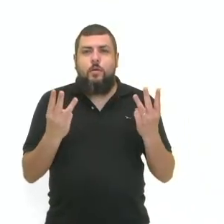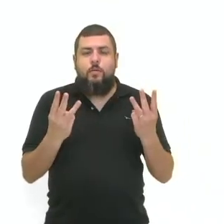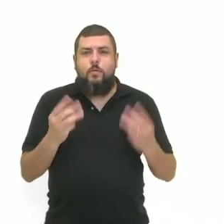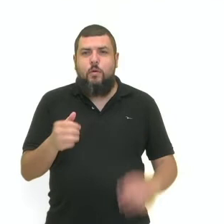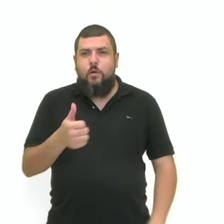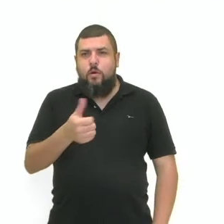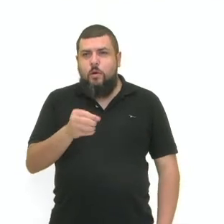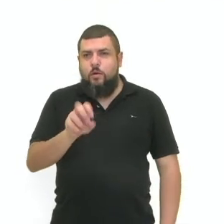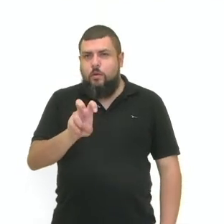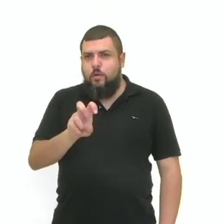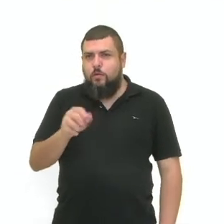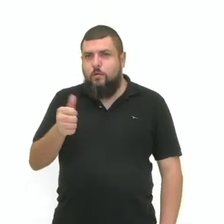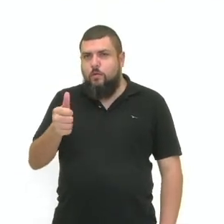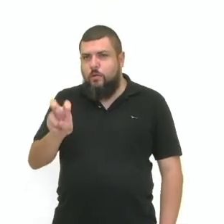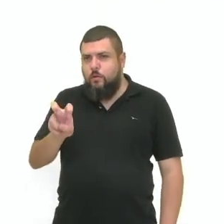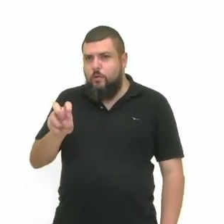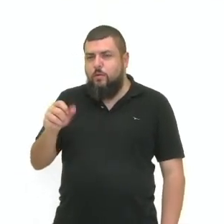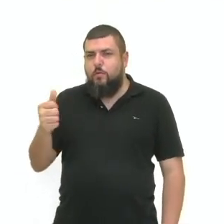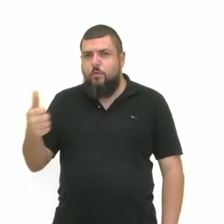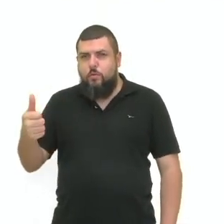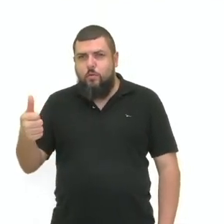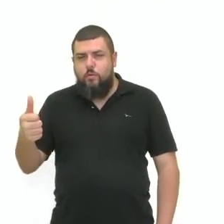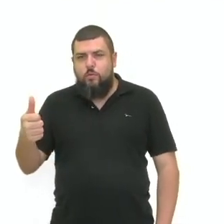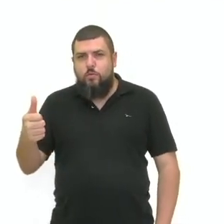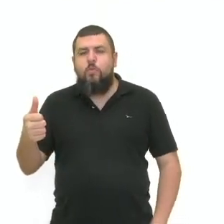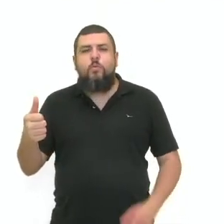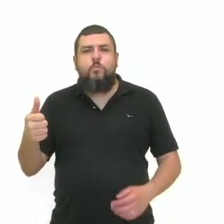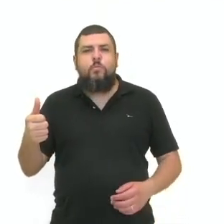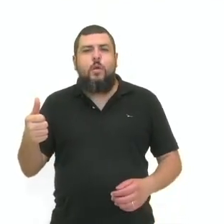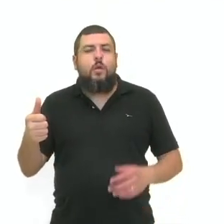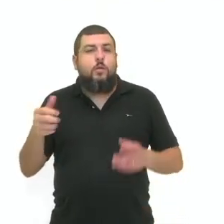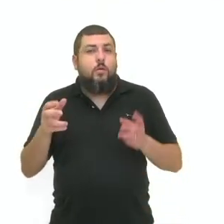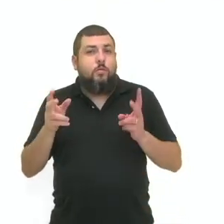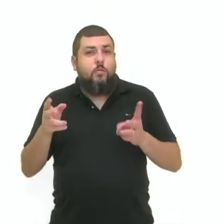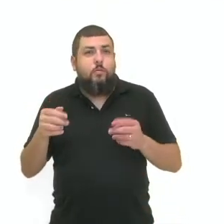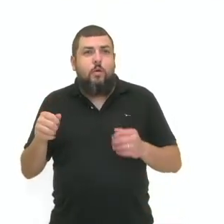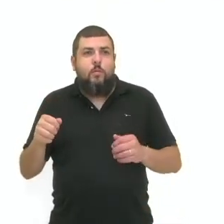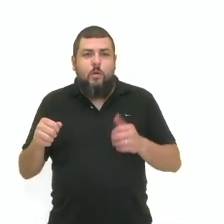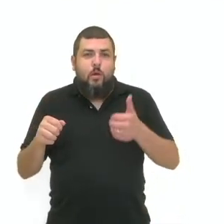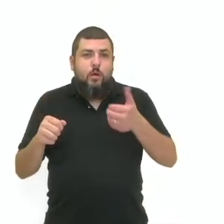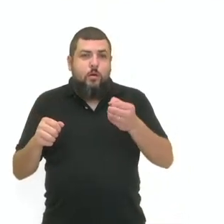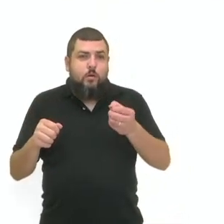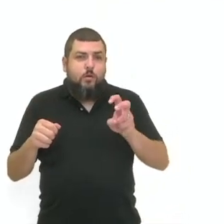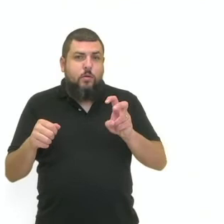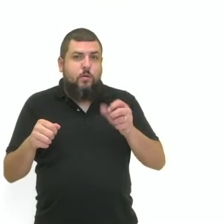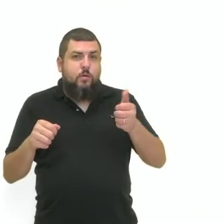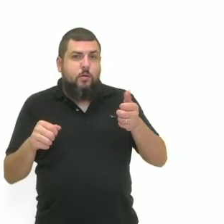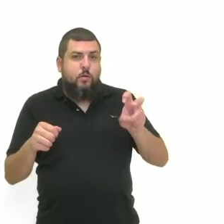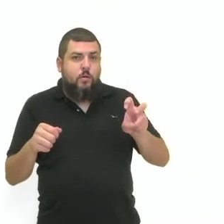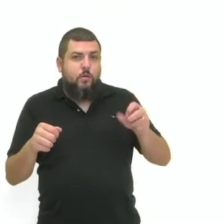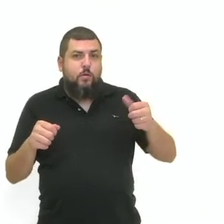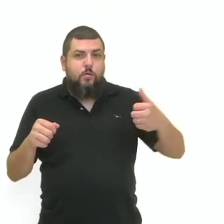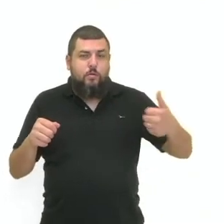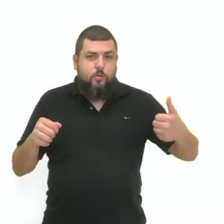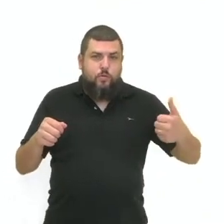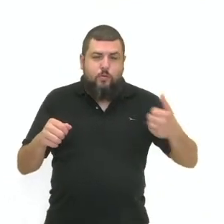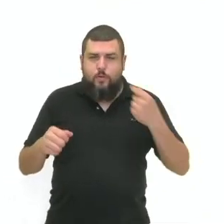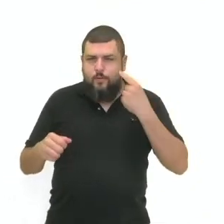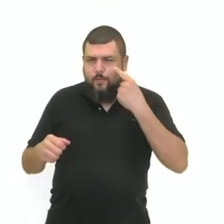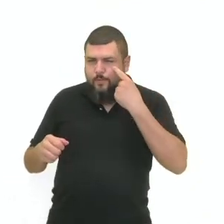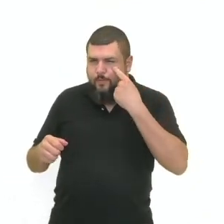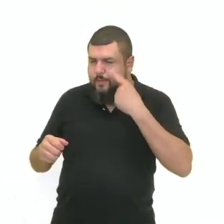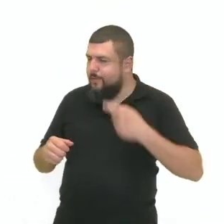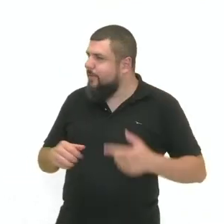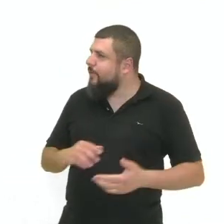né? Conhecendo os três primeiros elementos de uma linha qualquer do triângulo, determine os três últimos. Então, aqui nesse caso,